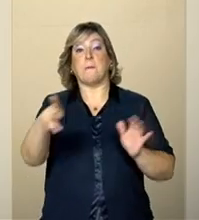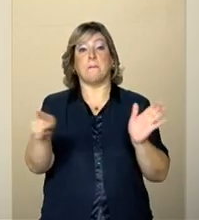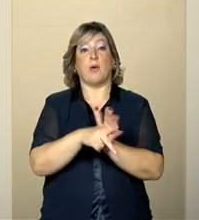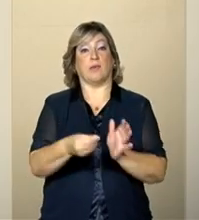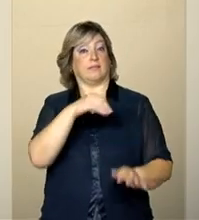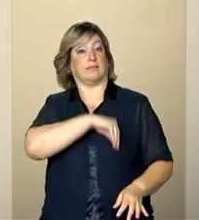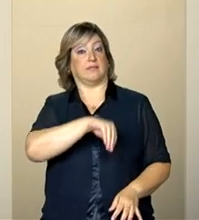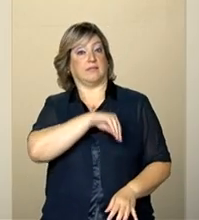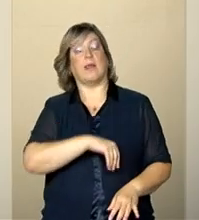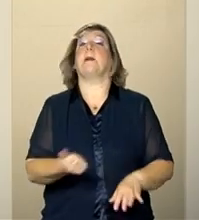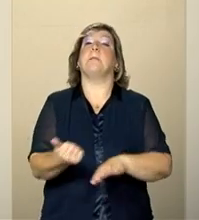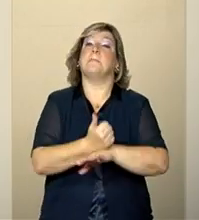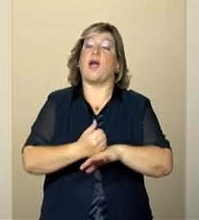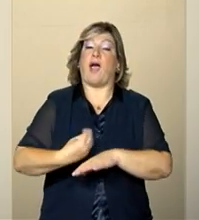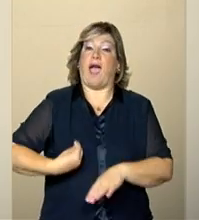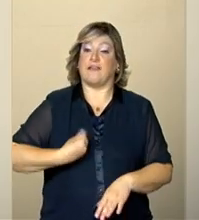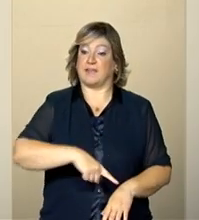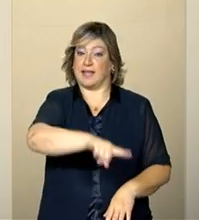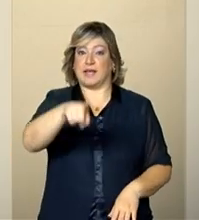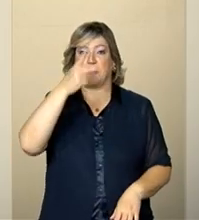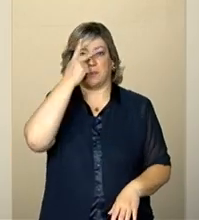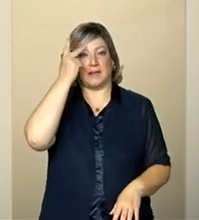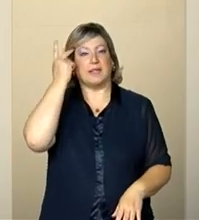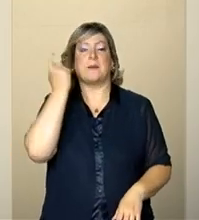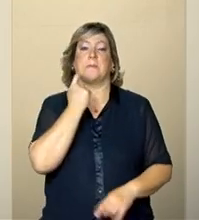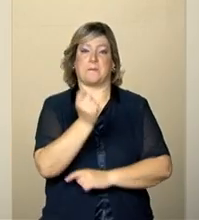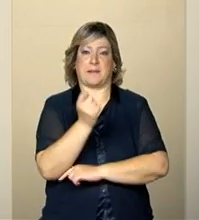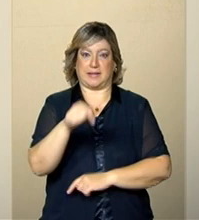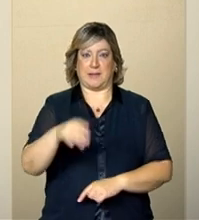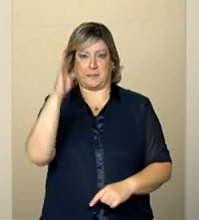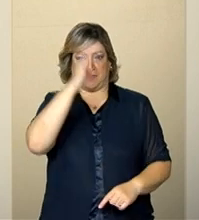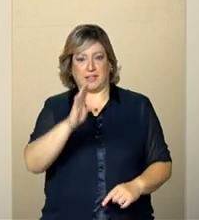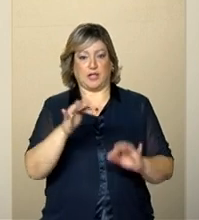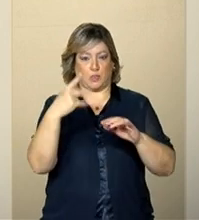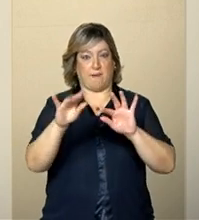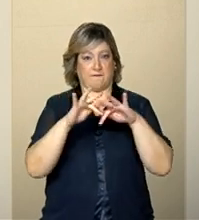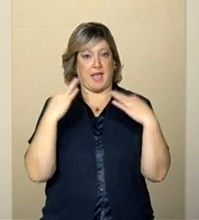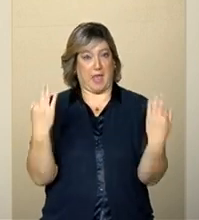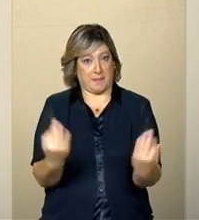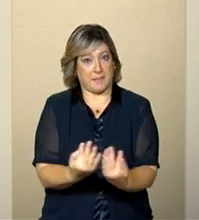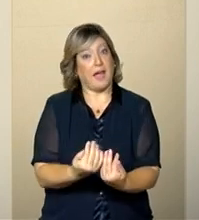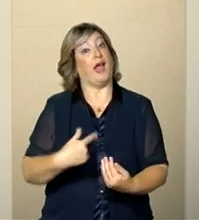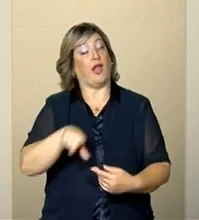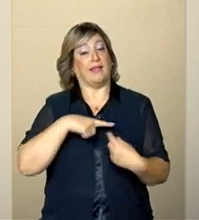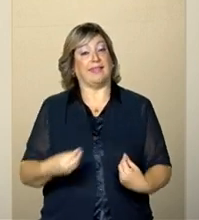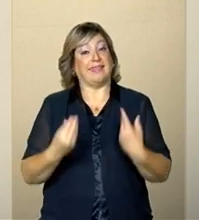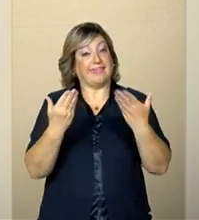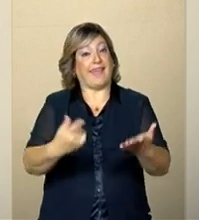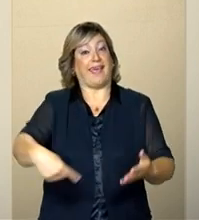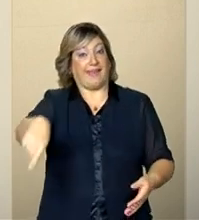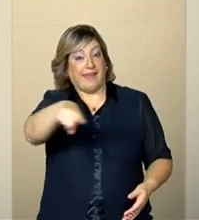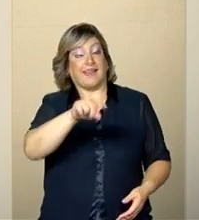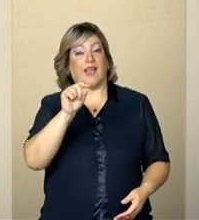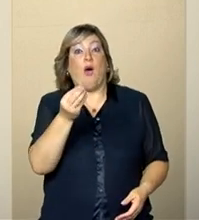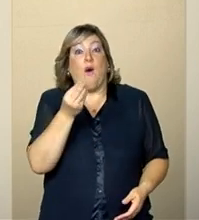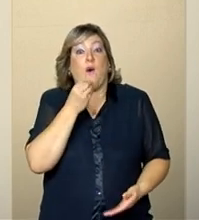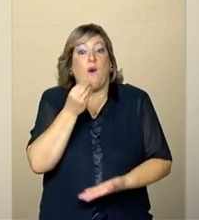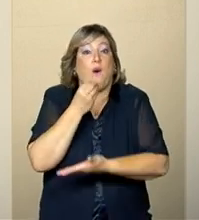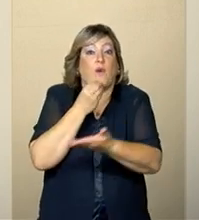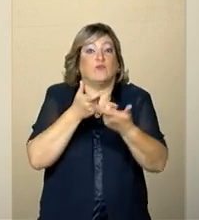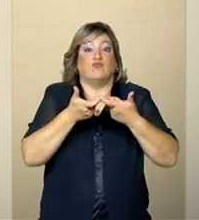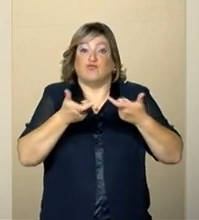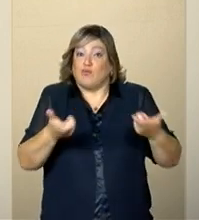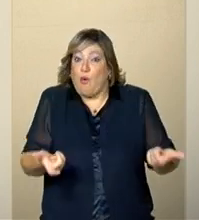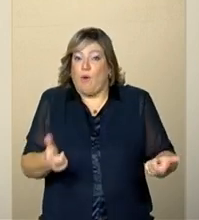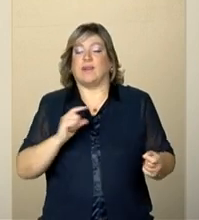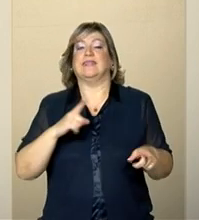renda ao melhorar a vida desses pescadores brasileiros e de suas famílias Luciano Estamos dando a eles a oportunidade